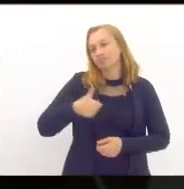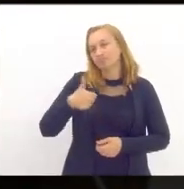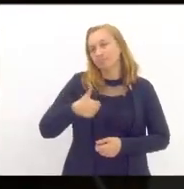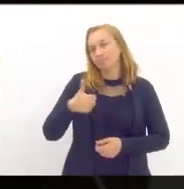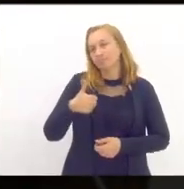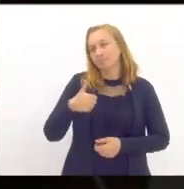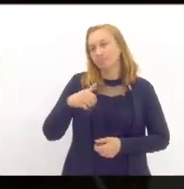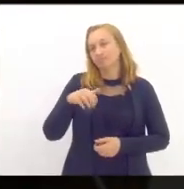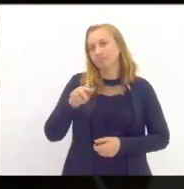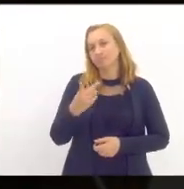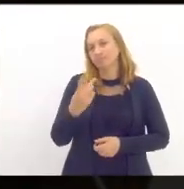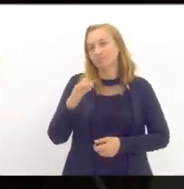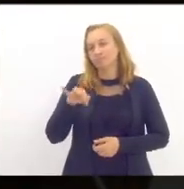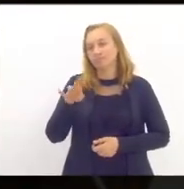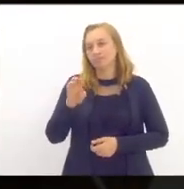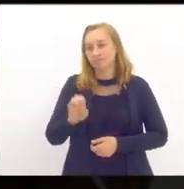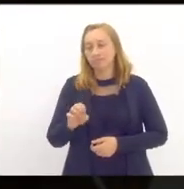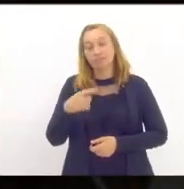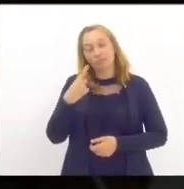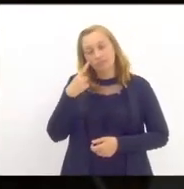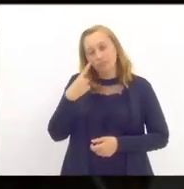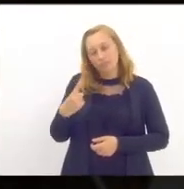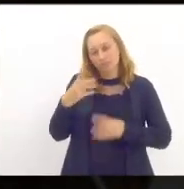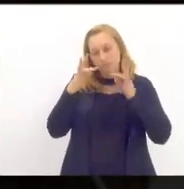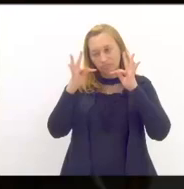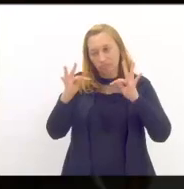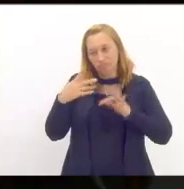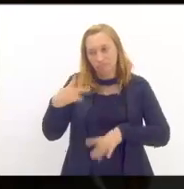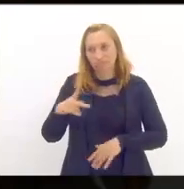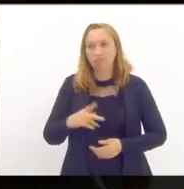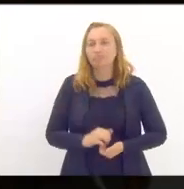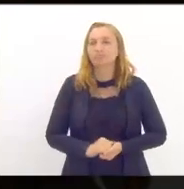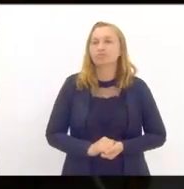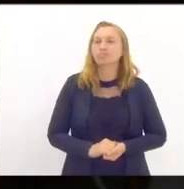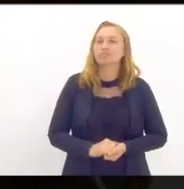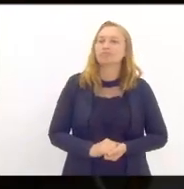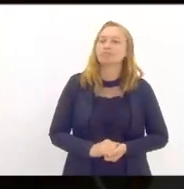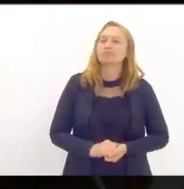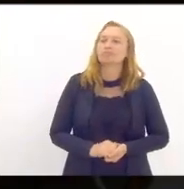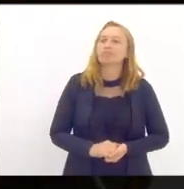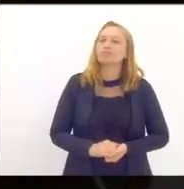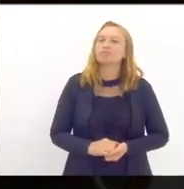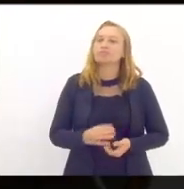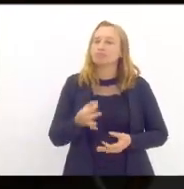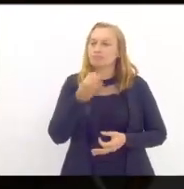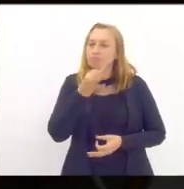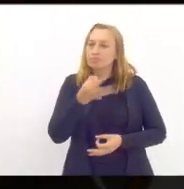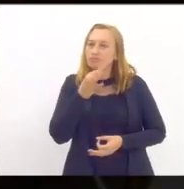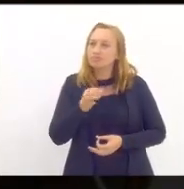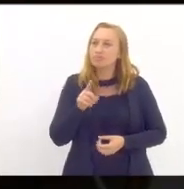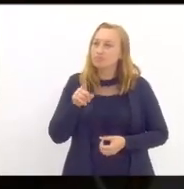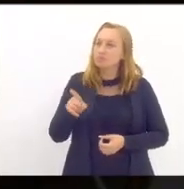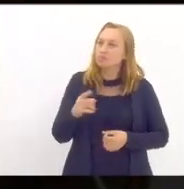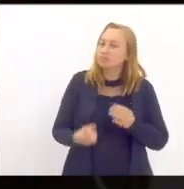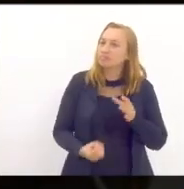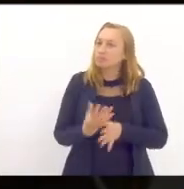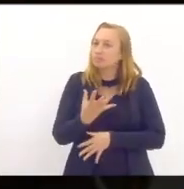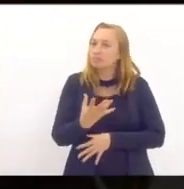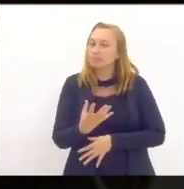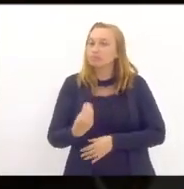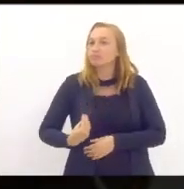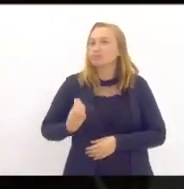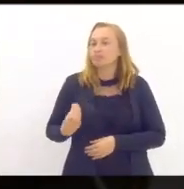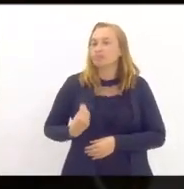Eric, para te dizer que eu vi o teu testemunho, ouvi o teu depoimento sobre aquilo que você construiu e